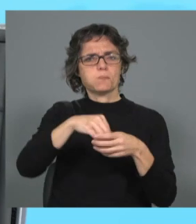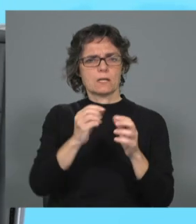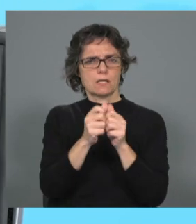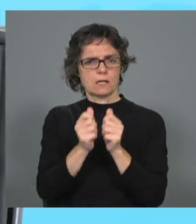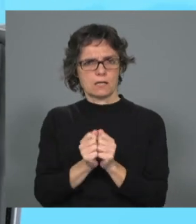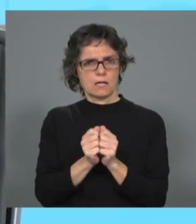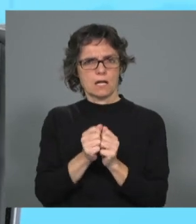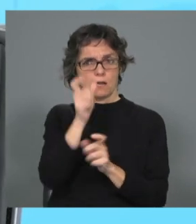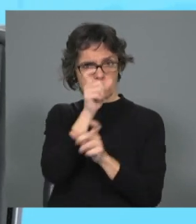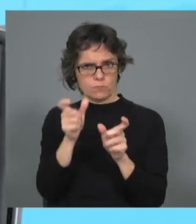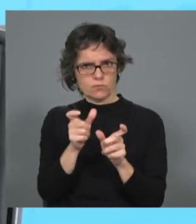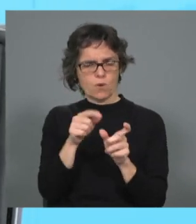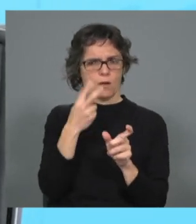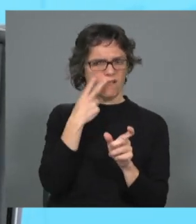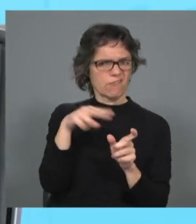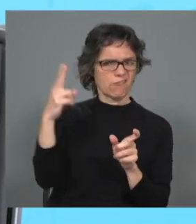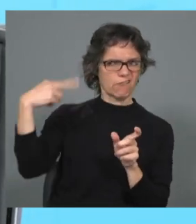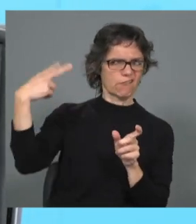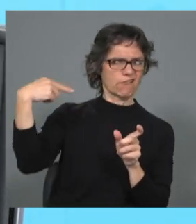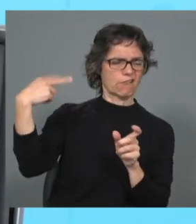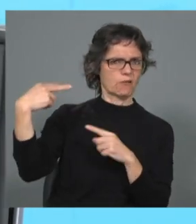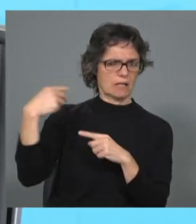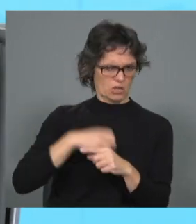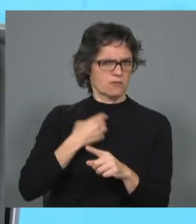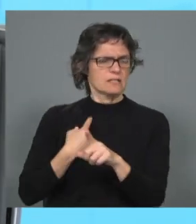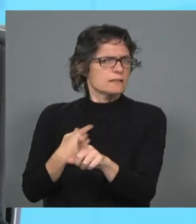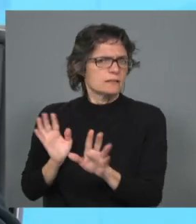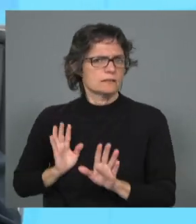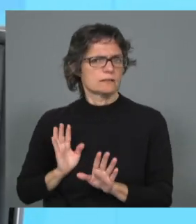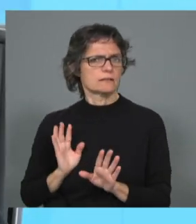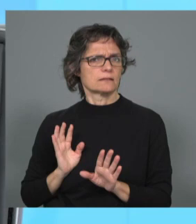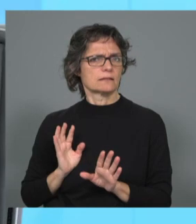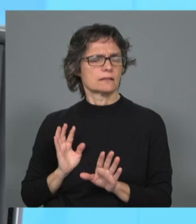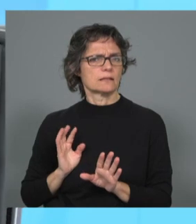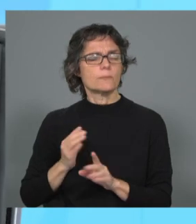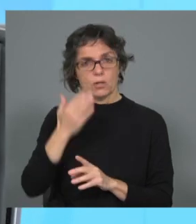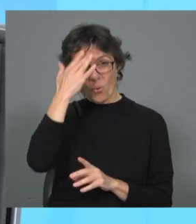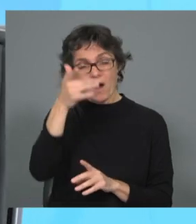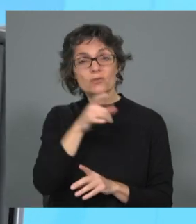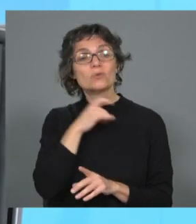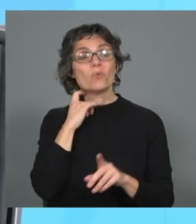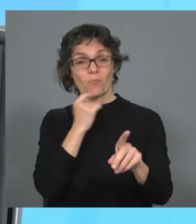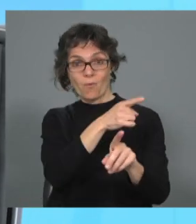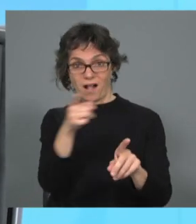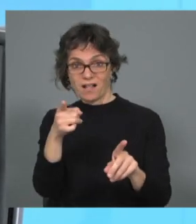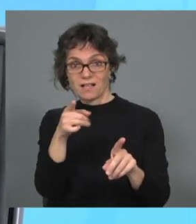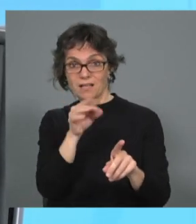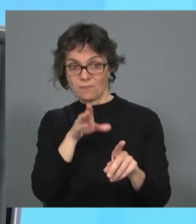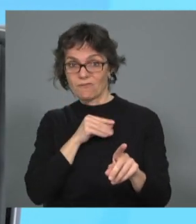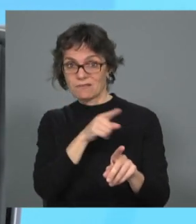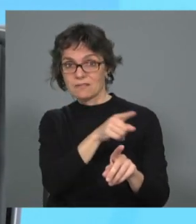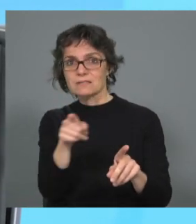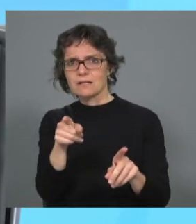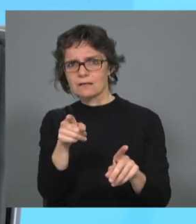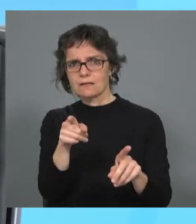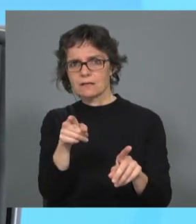escândalo. Por isso, não são só os padres que têm que fazer o seu caminho de aceitação. Se calhar a maior parte deles já fez. Eu diria